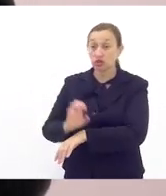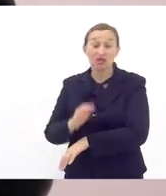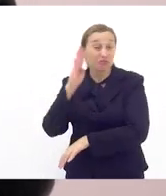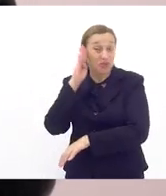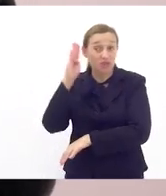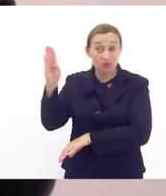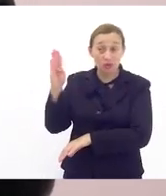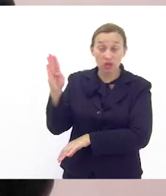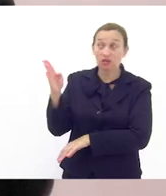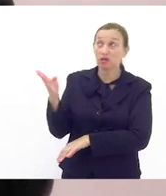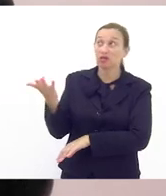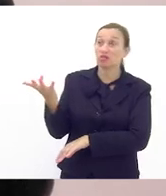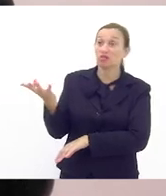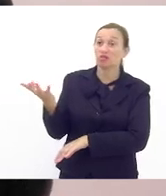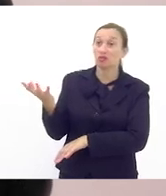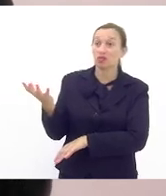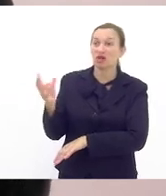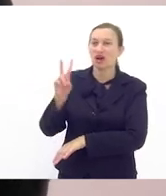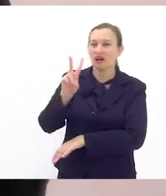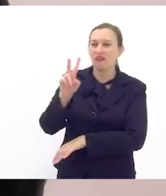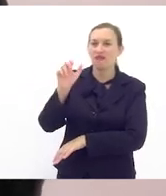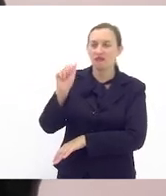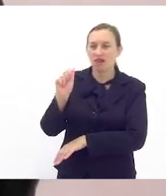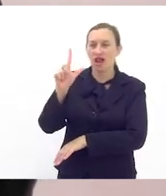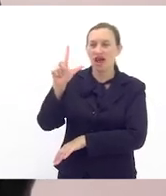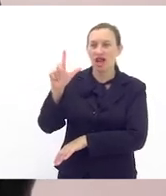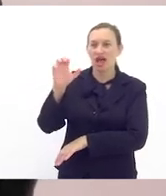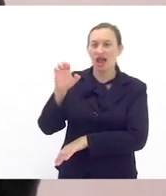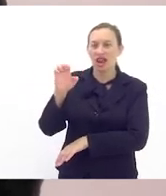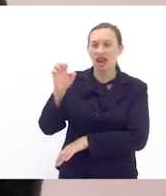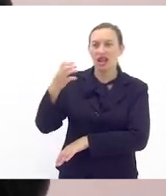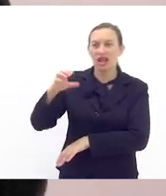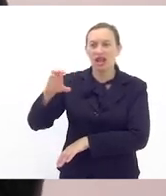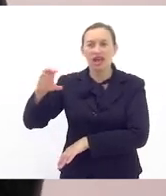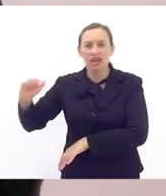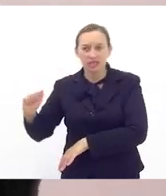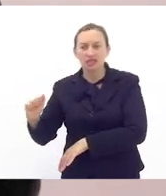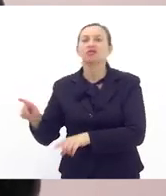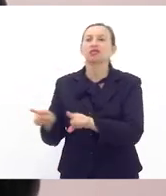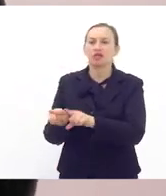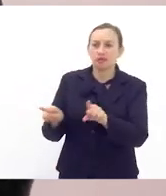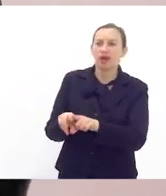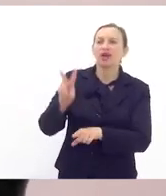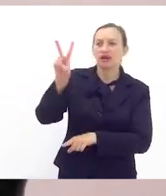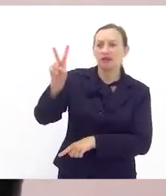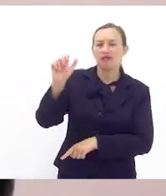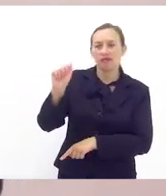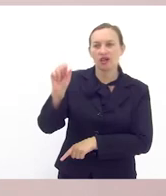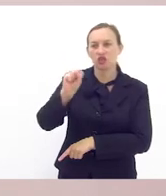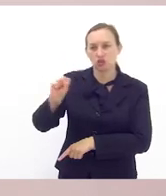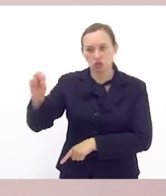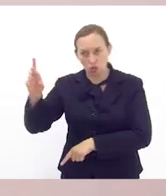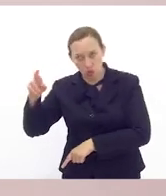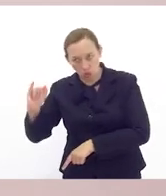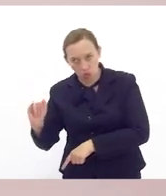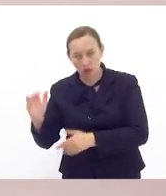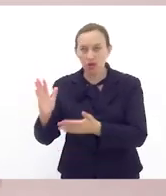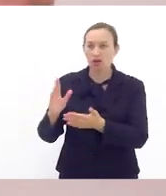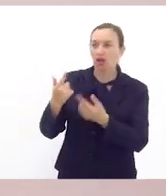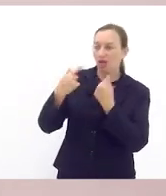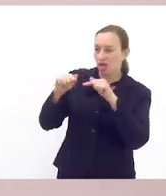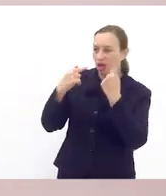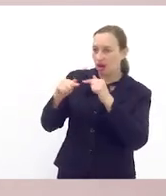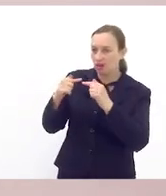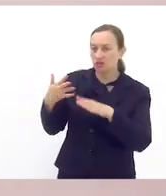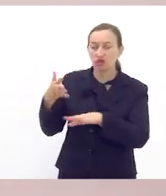na região aí de Valença vassouras a gente tem enfim algumas reclamações que surgiram para a